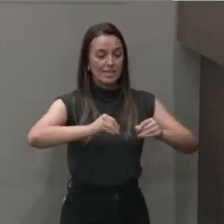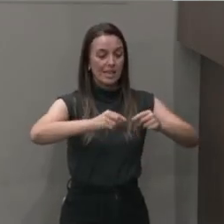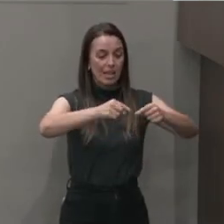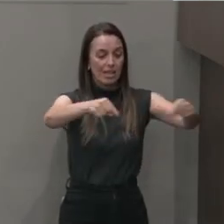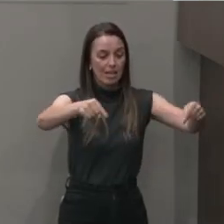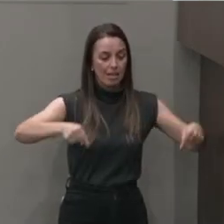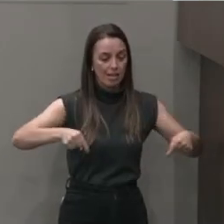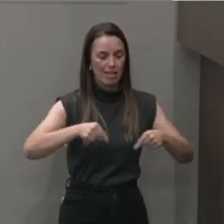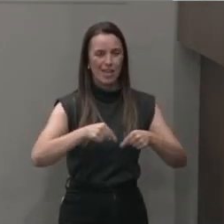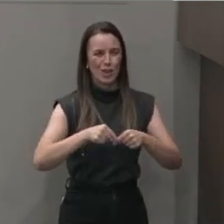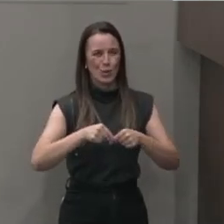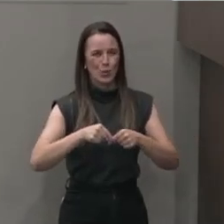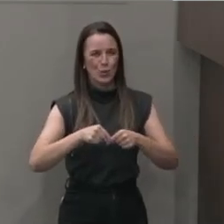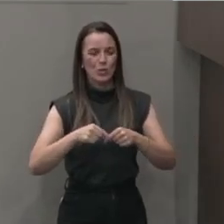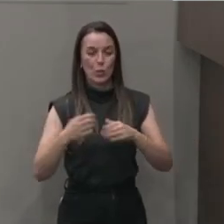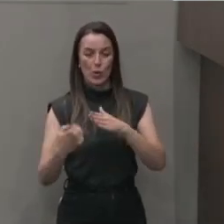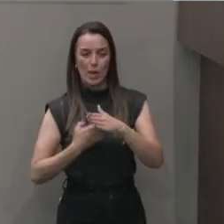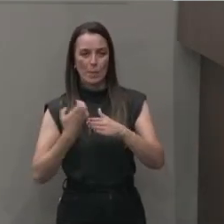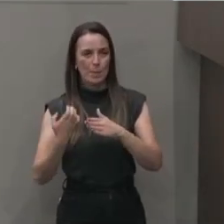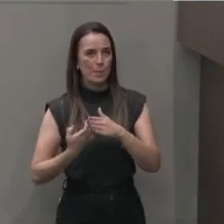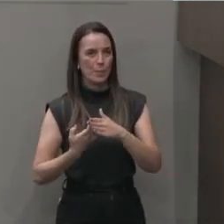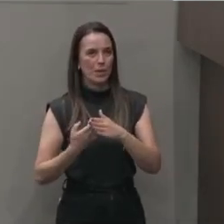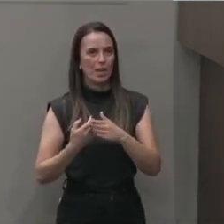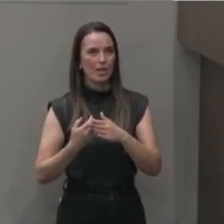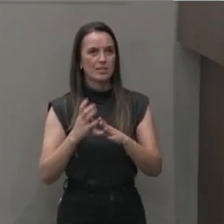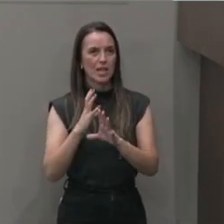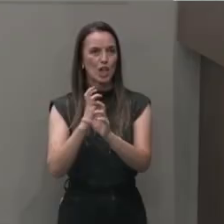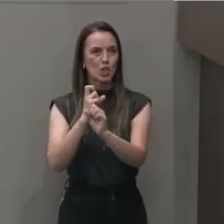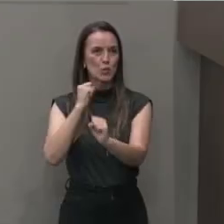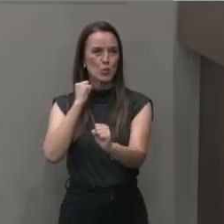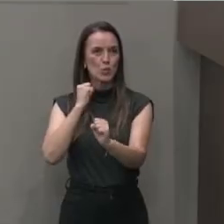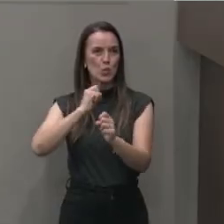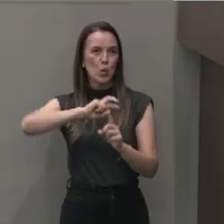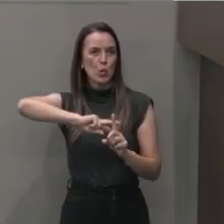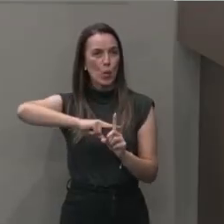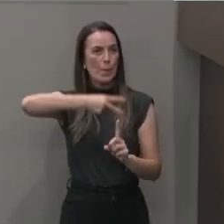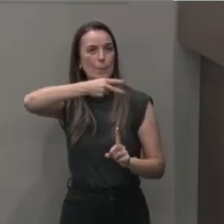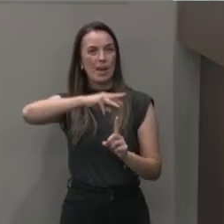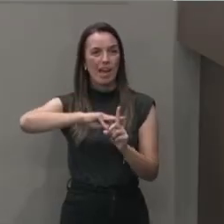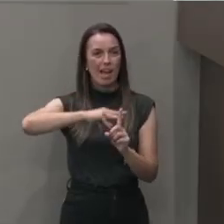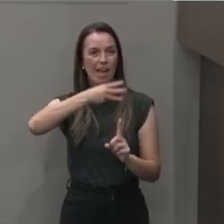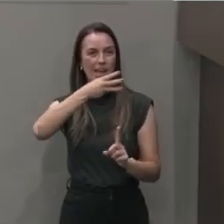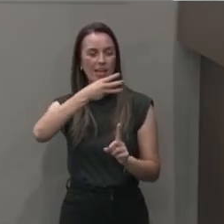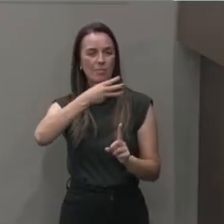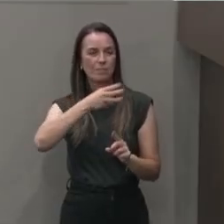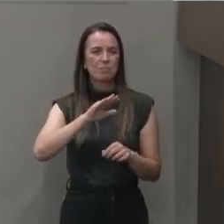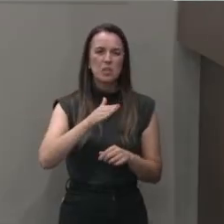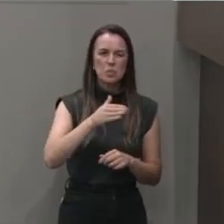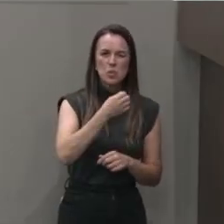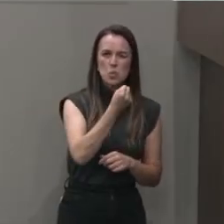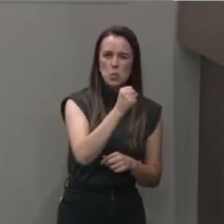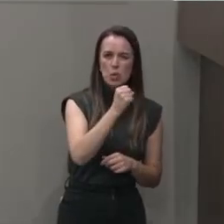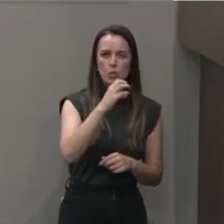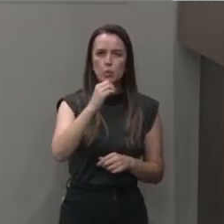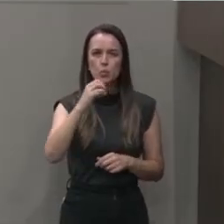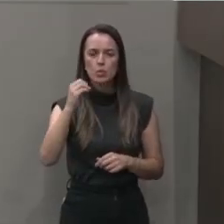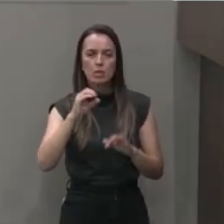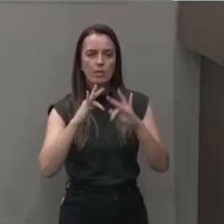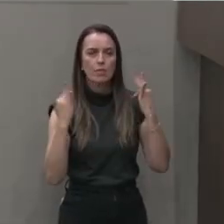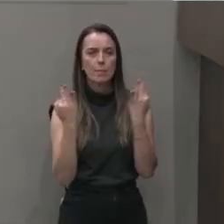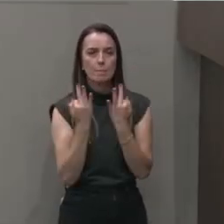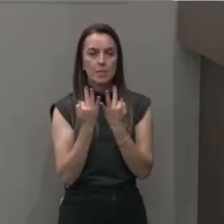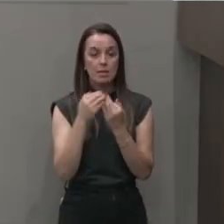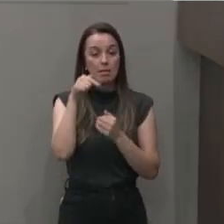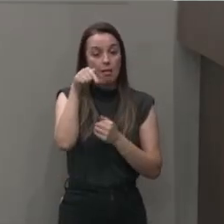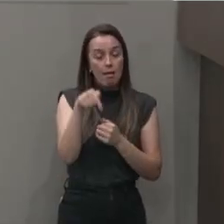ele vai dobrar ou triplicar. Em torno de umas 800 famílias neste